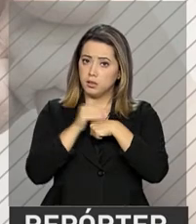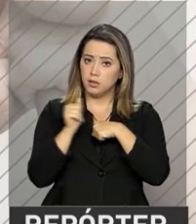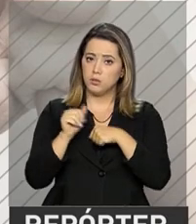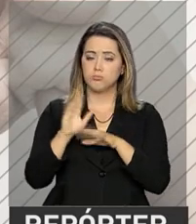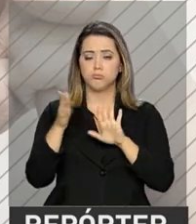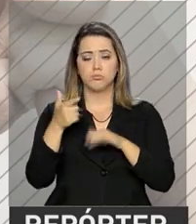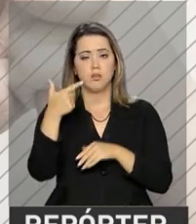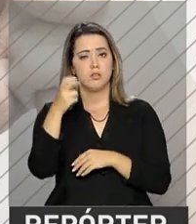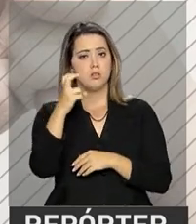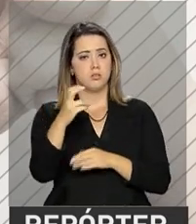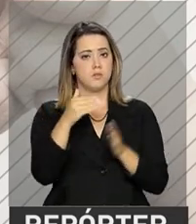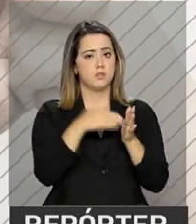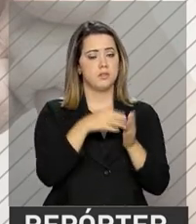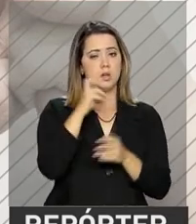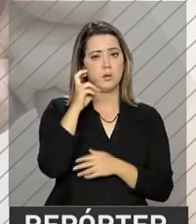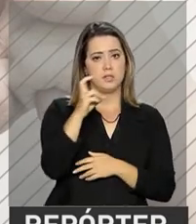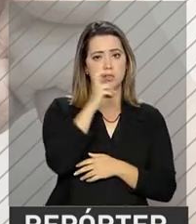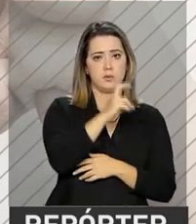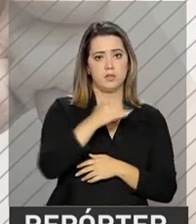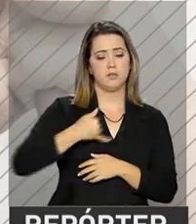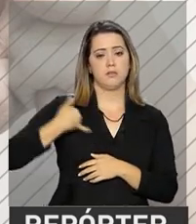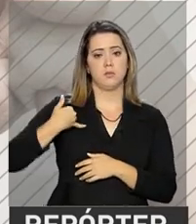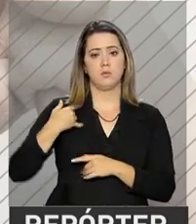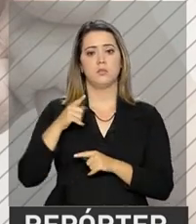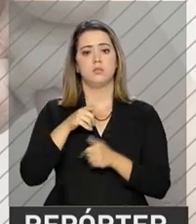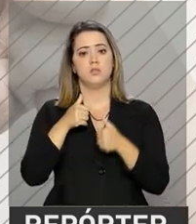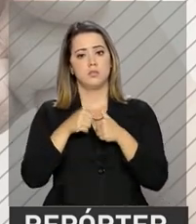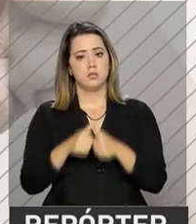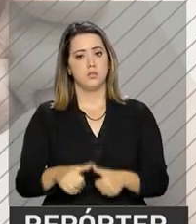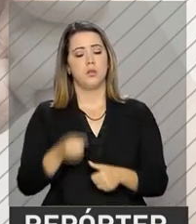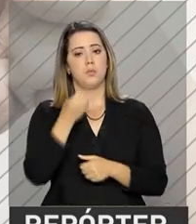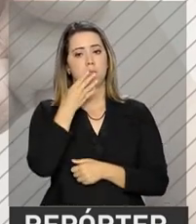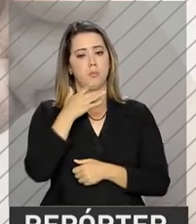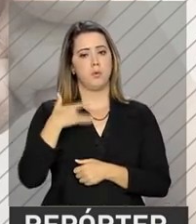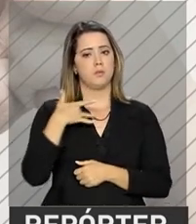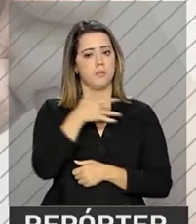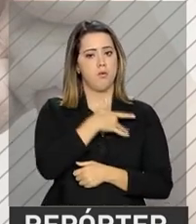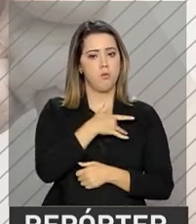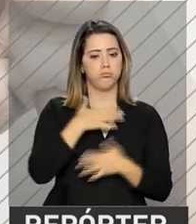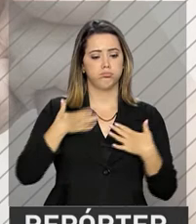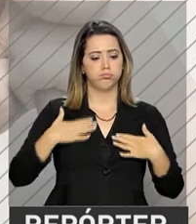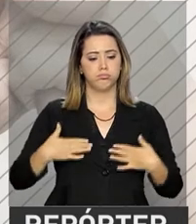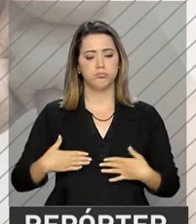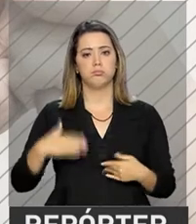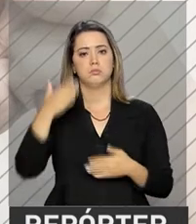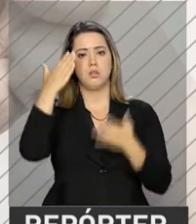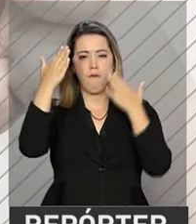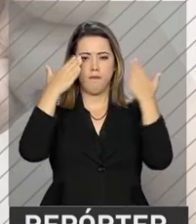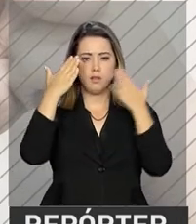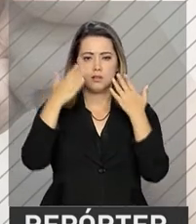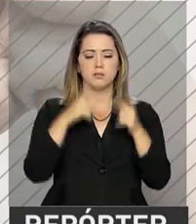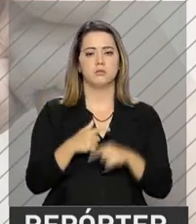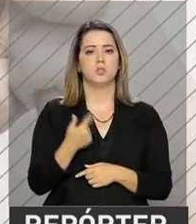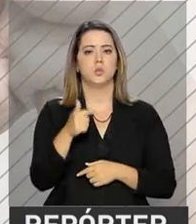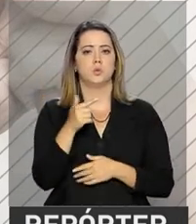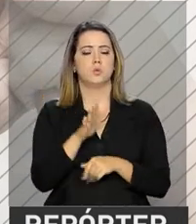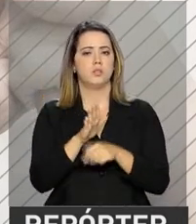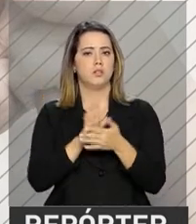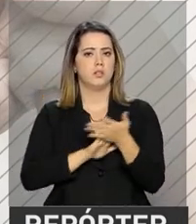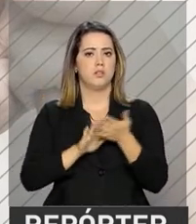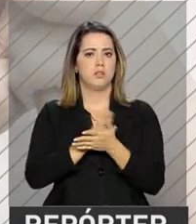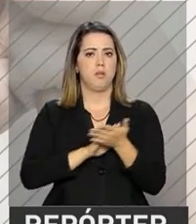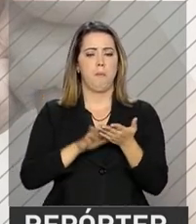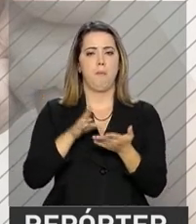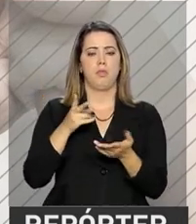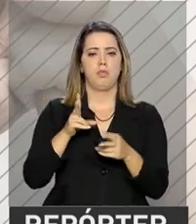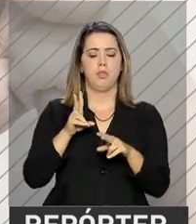entre 25 e 55 anos, estar em boas condições de saúde física e mental, não possuir